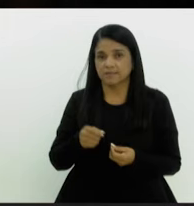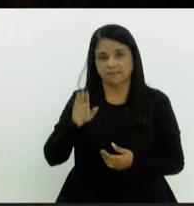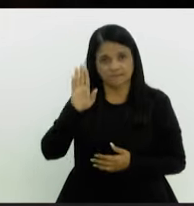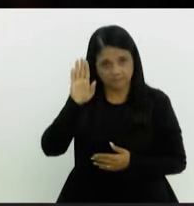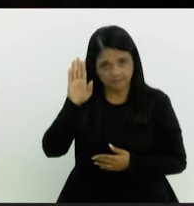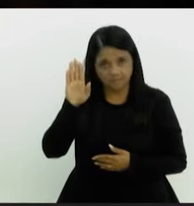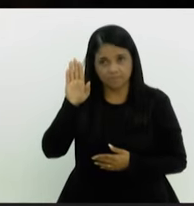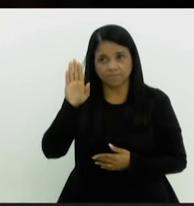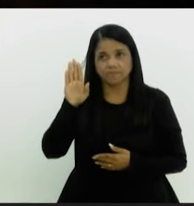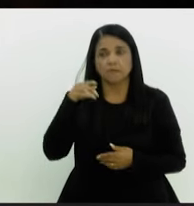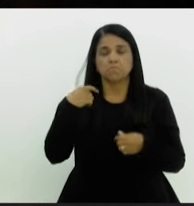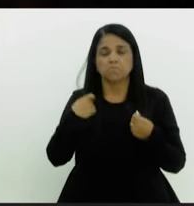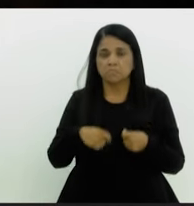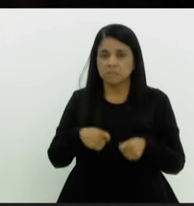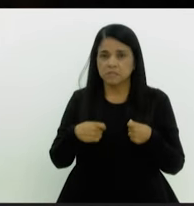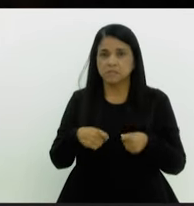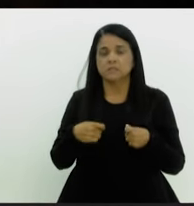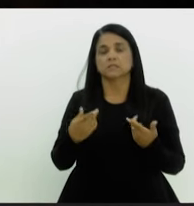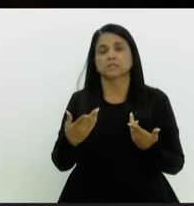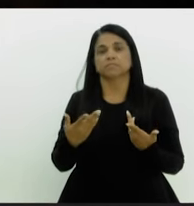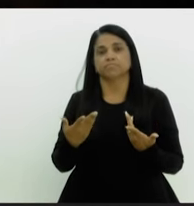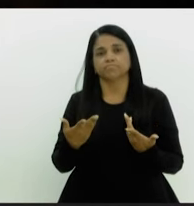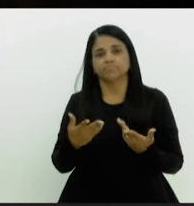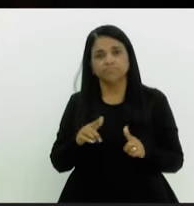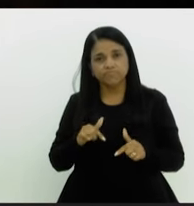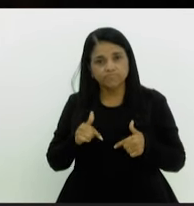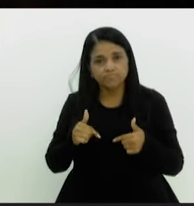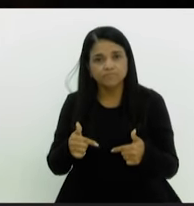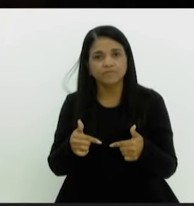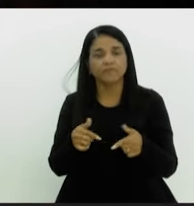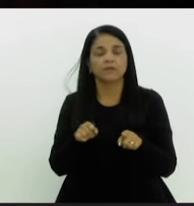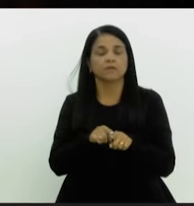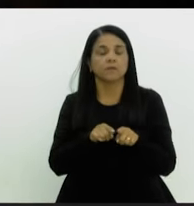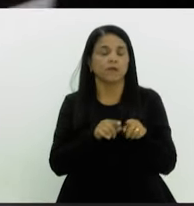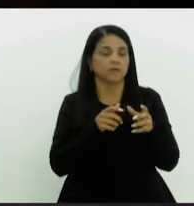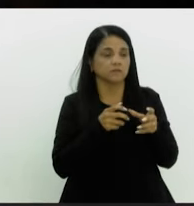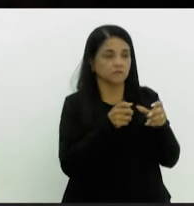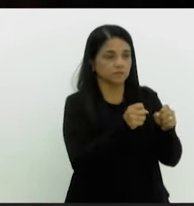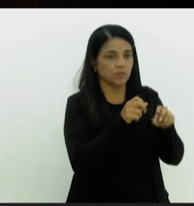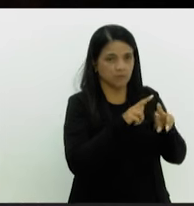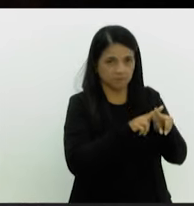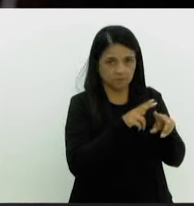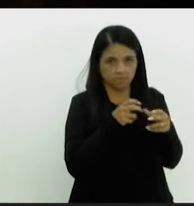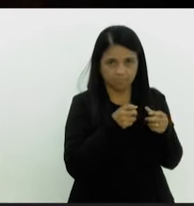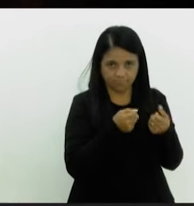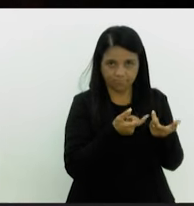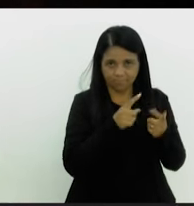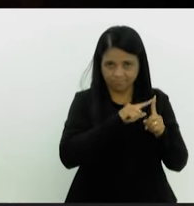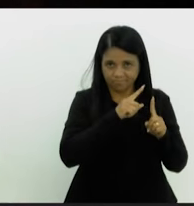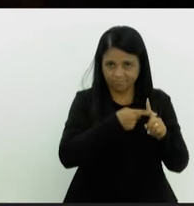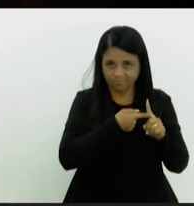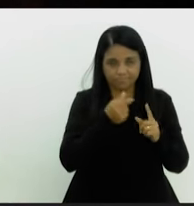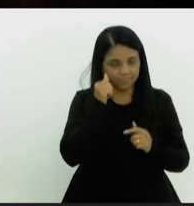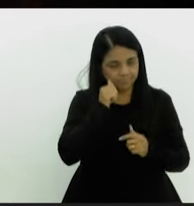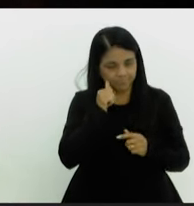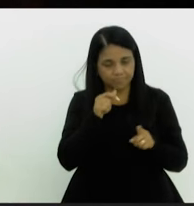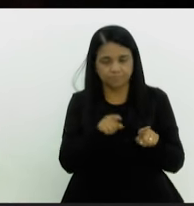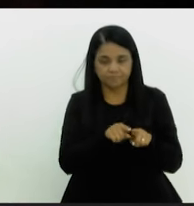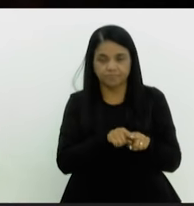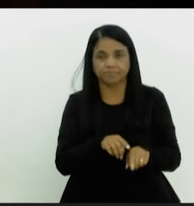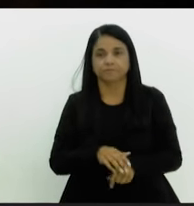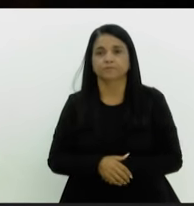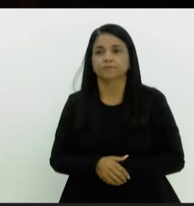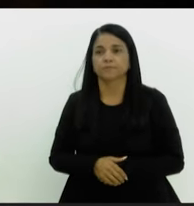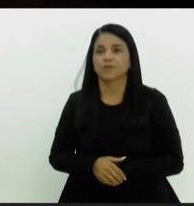né então a gente tem que fazer esse recorte e as mulheres encarceradas eh eu